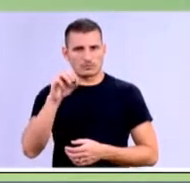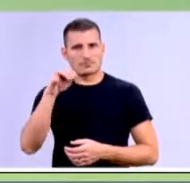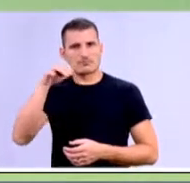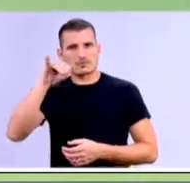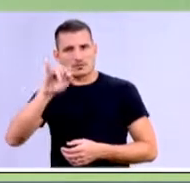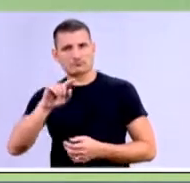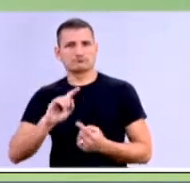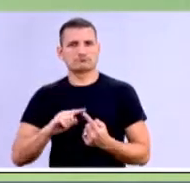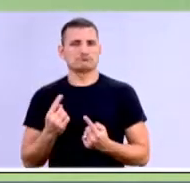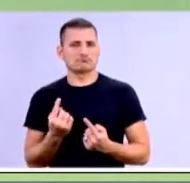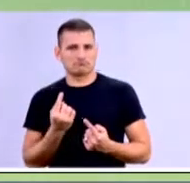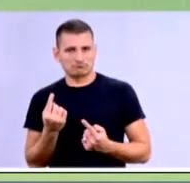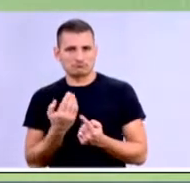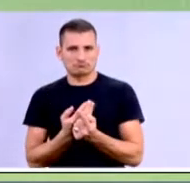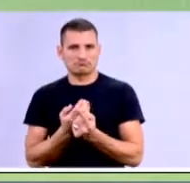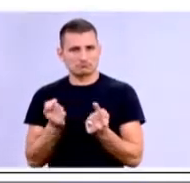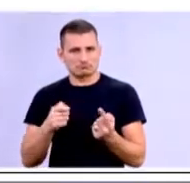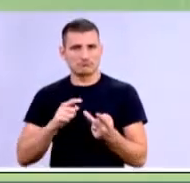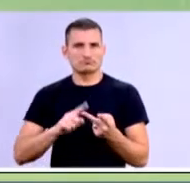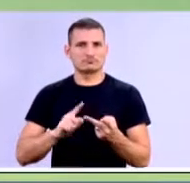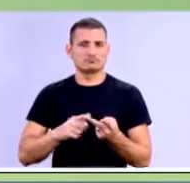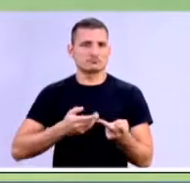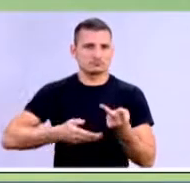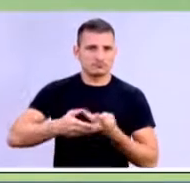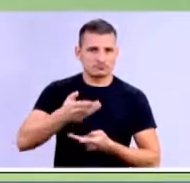interação e cooperação.